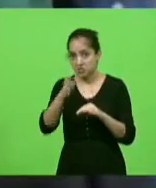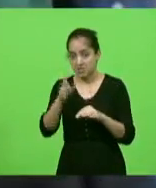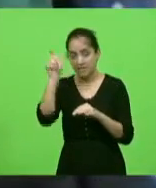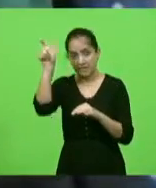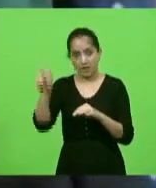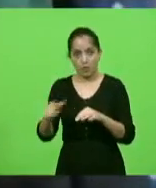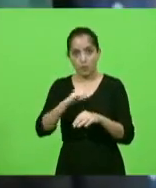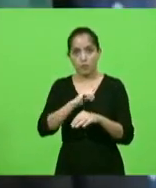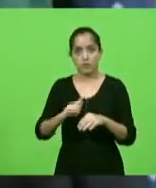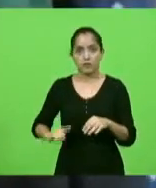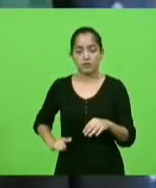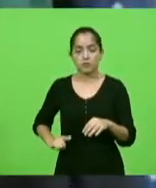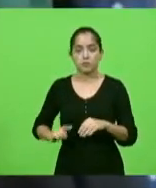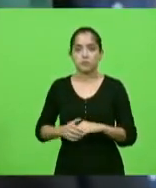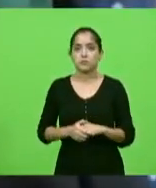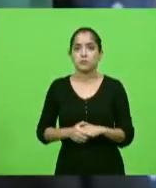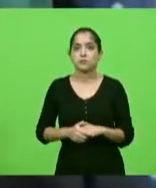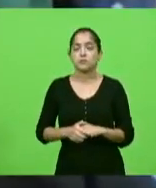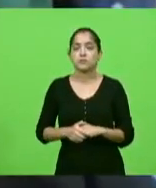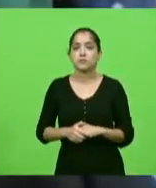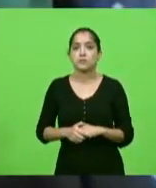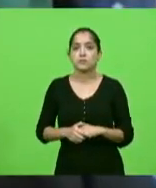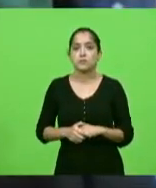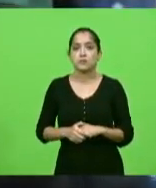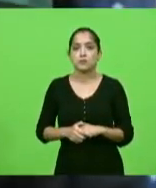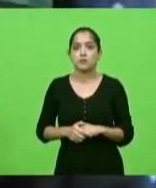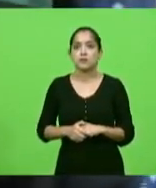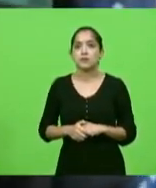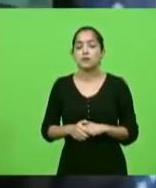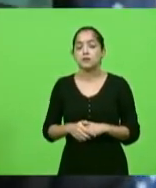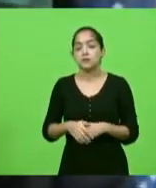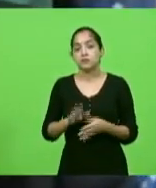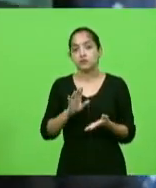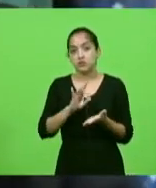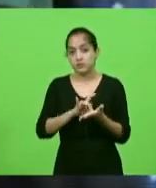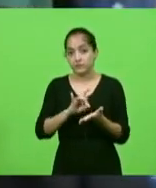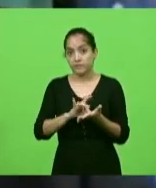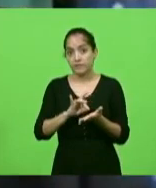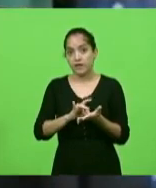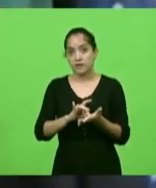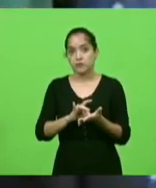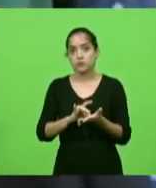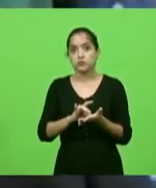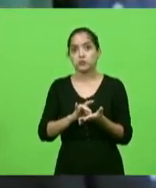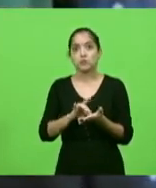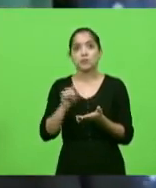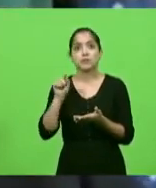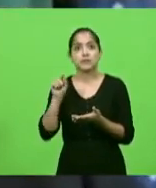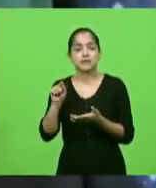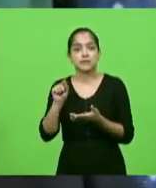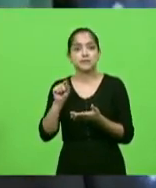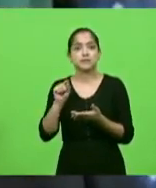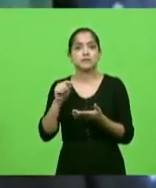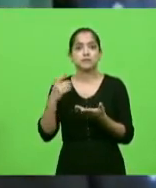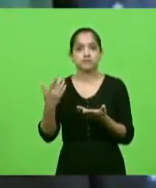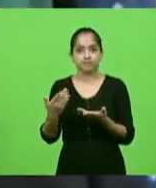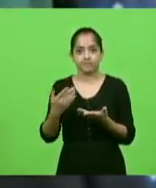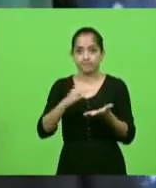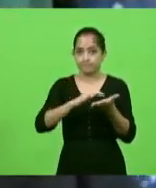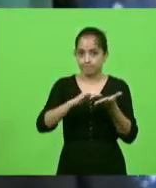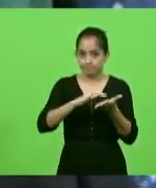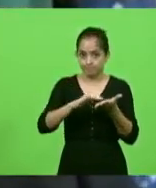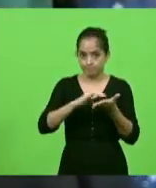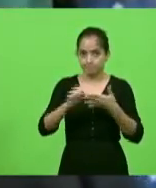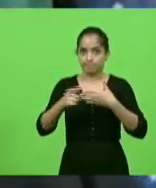ao governador do estado que acordar cedo Sim Fábio afirmação afirmações de que o então